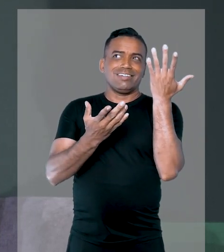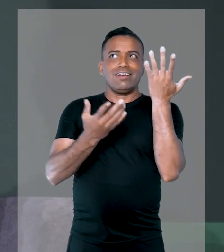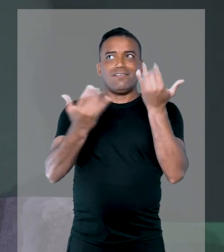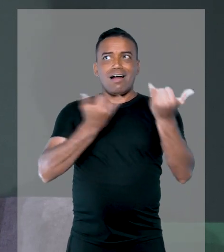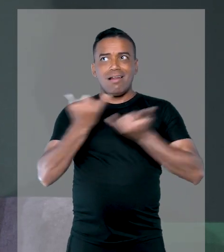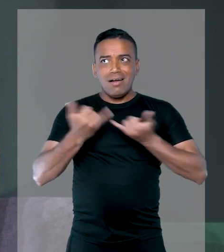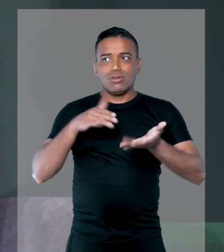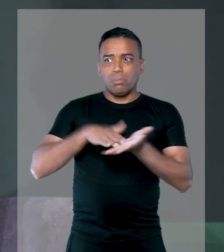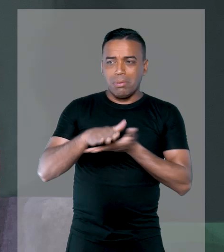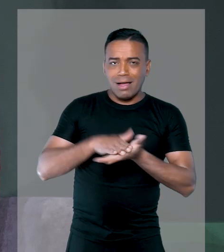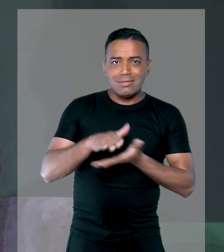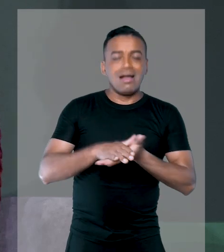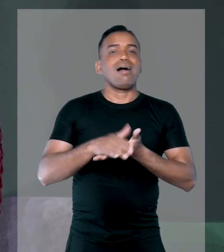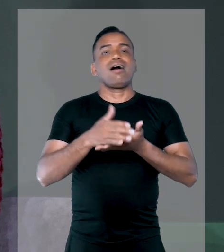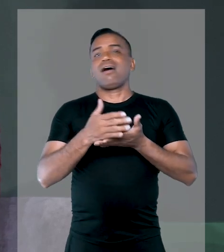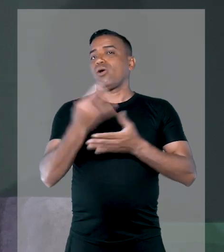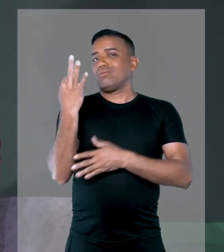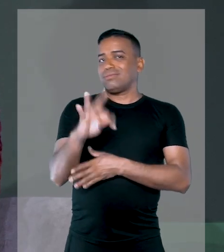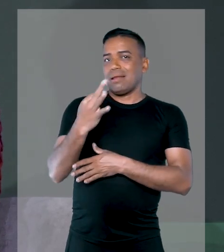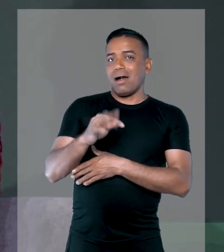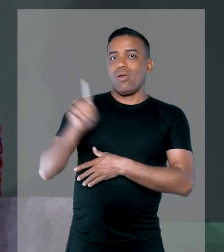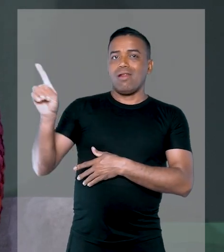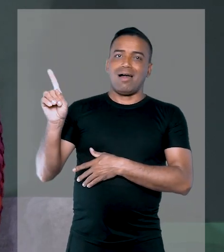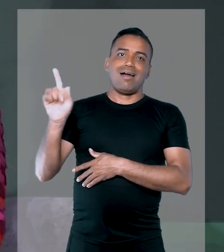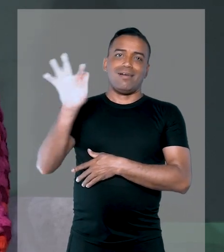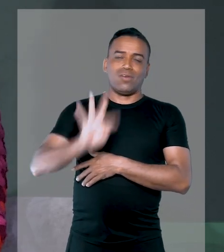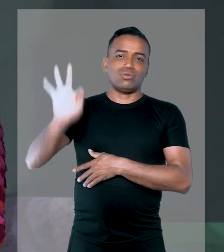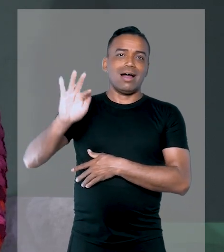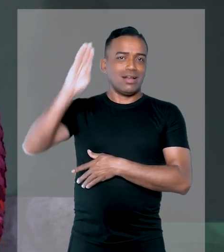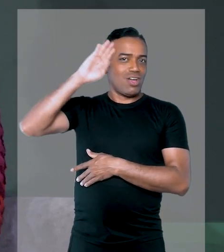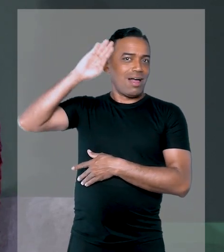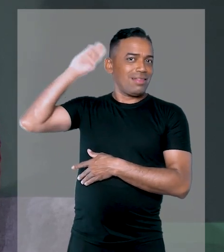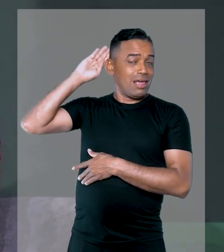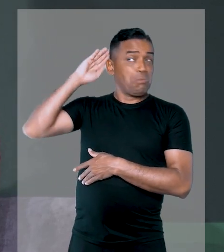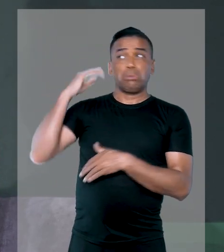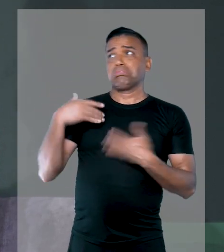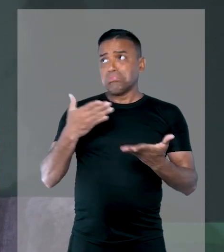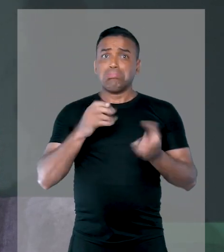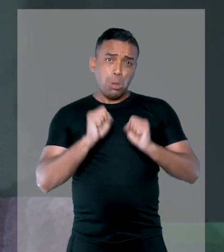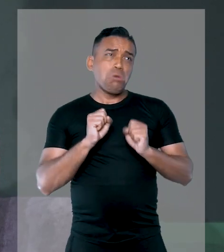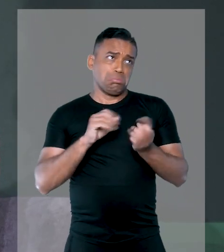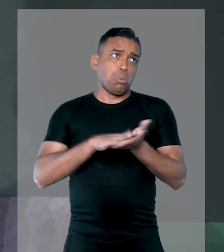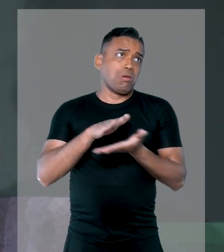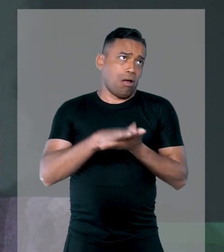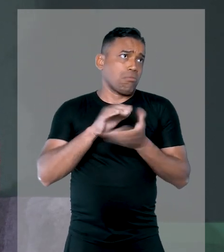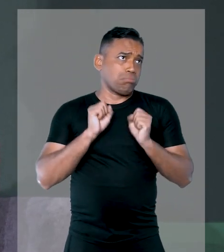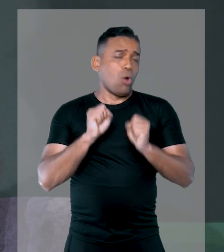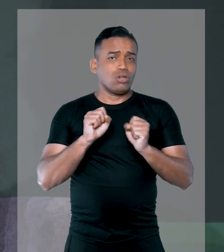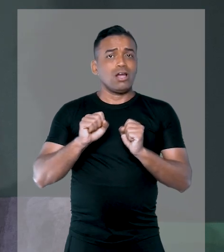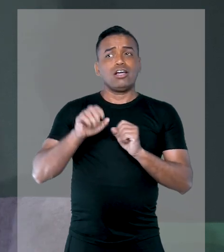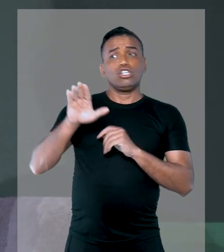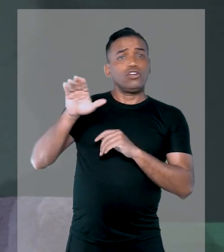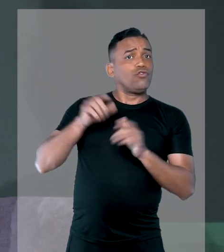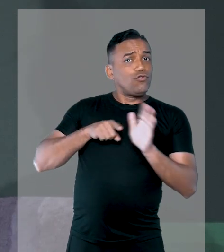falando sobre publicações de trabalhos acadêmicos. Aí eu pensei, por que não publicar o meu trabalho, né? Aí eu procurei a editora,